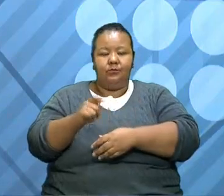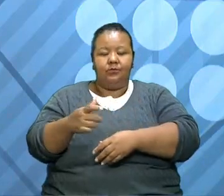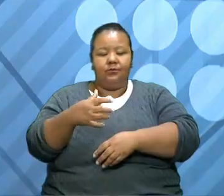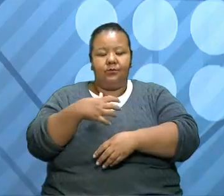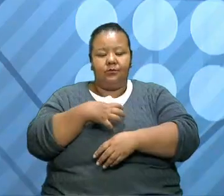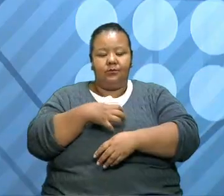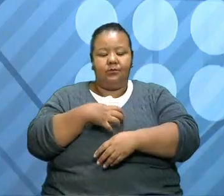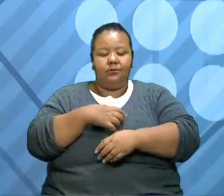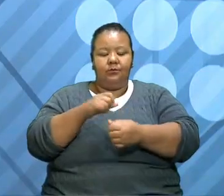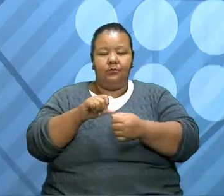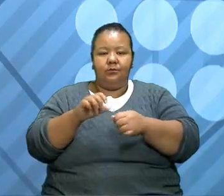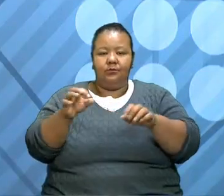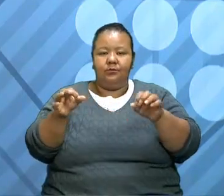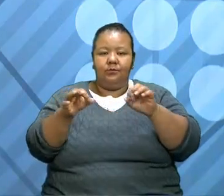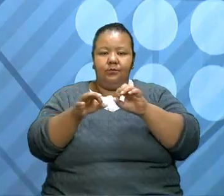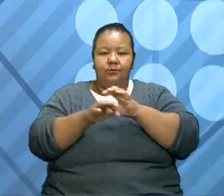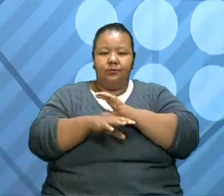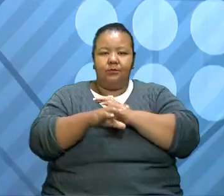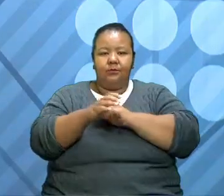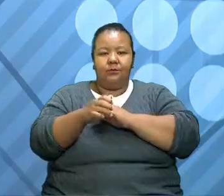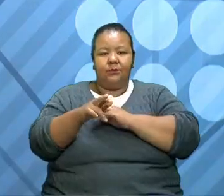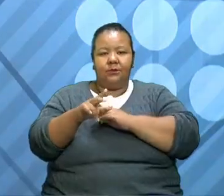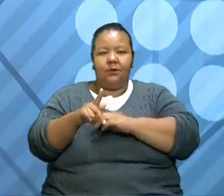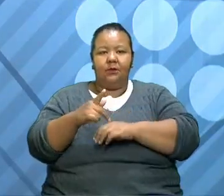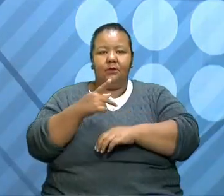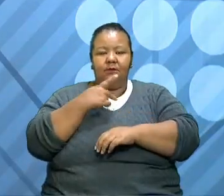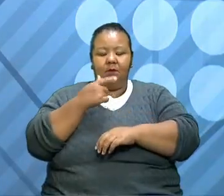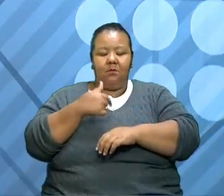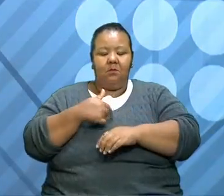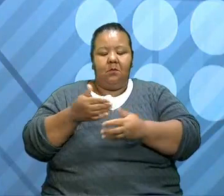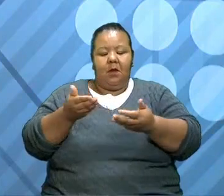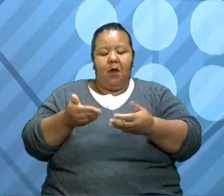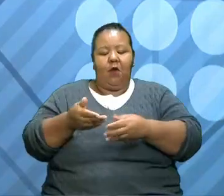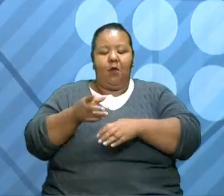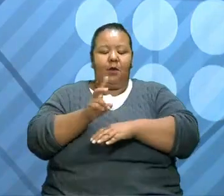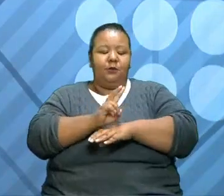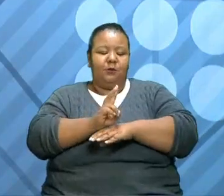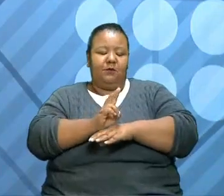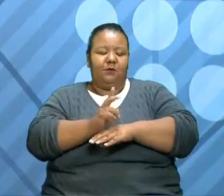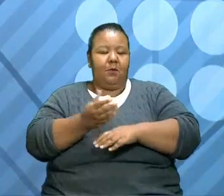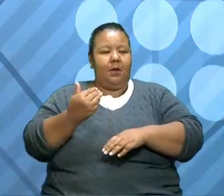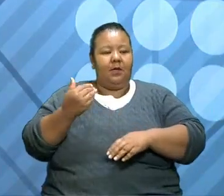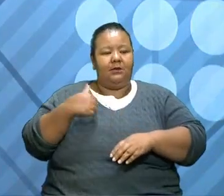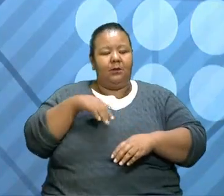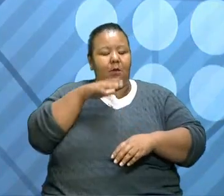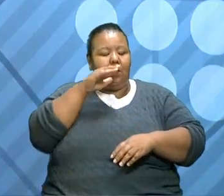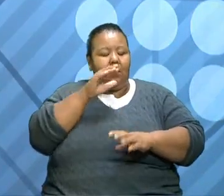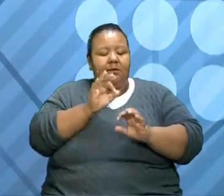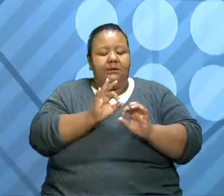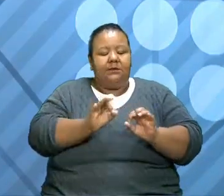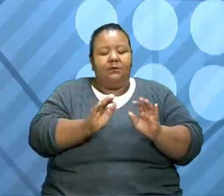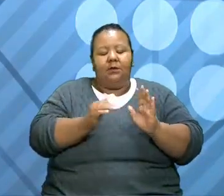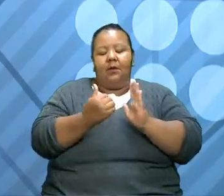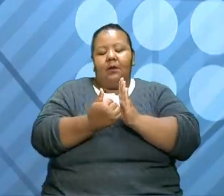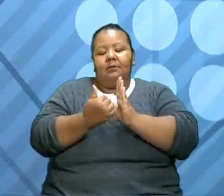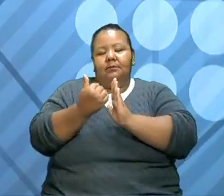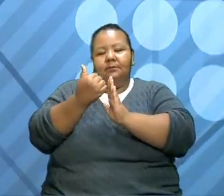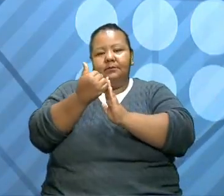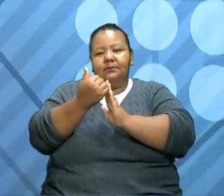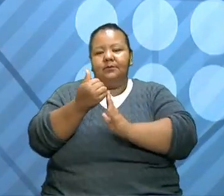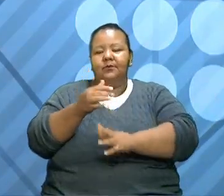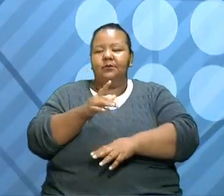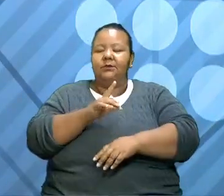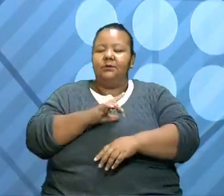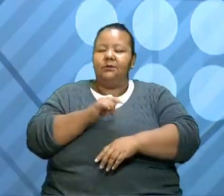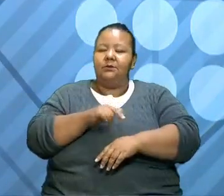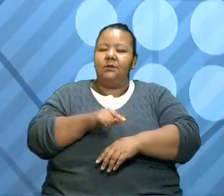de plenitude desse cargo. Você fala assim, ó, agora eu sou supervisor, comecei numa determinada função, hoje eu atuo em outra. Então, existe